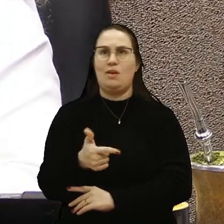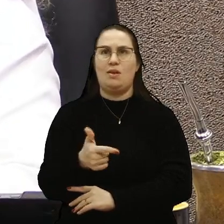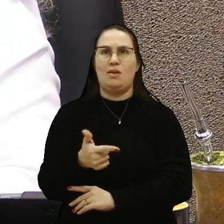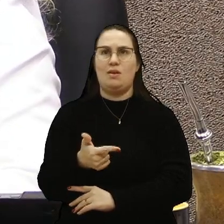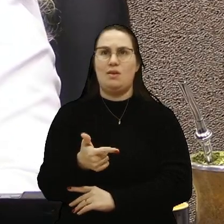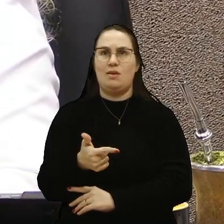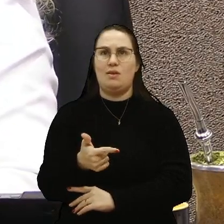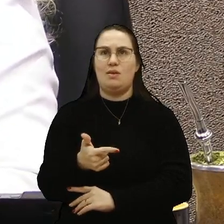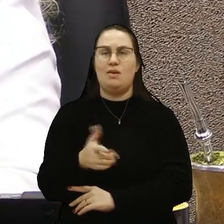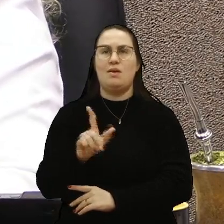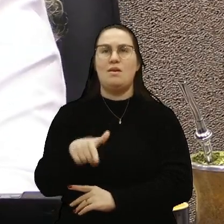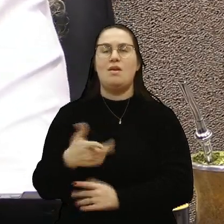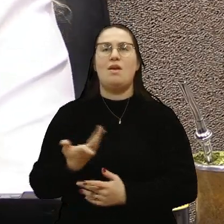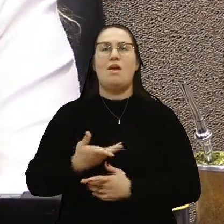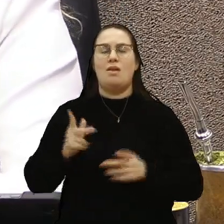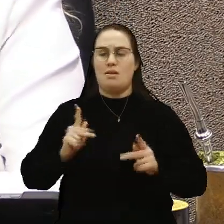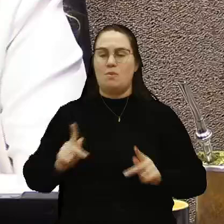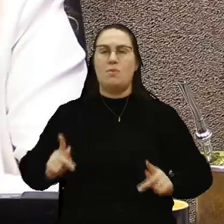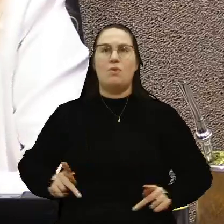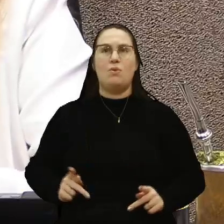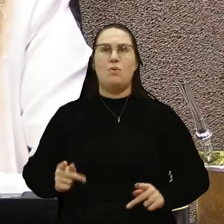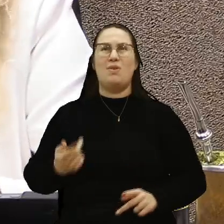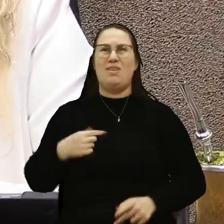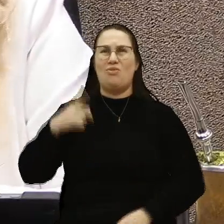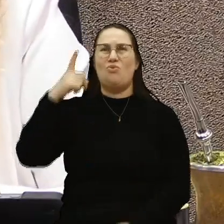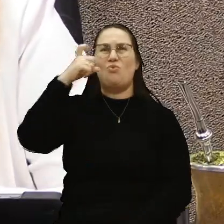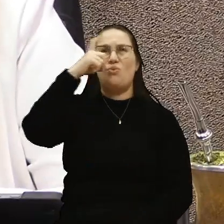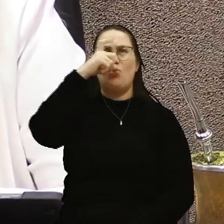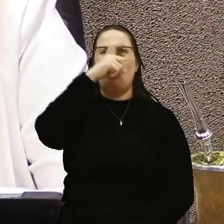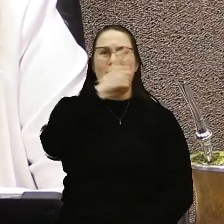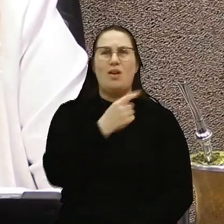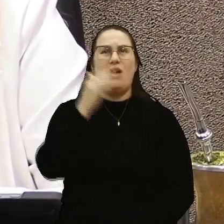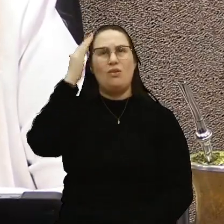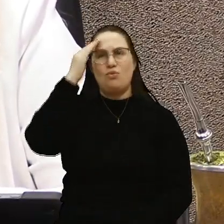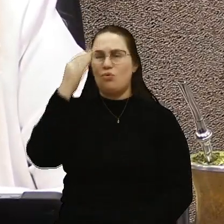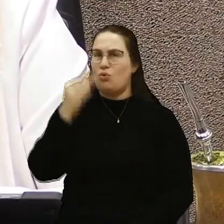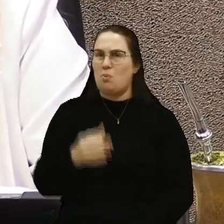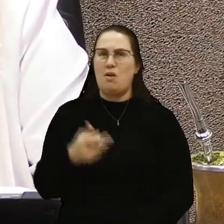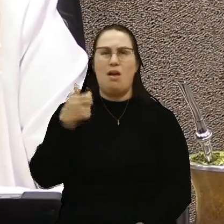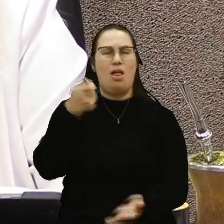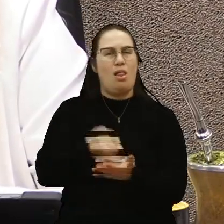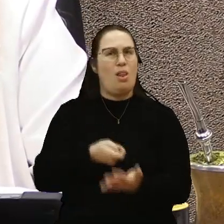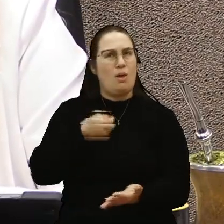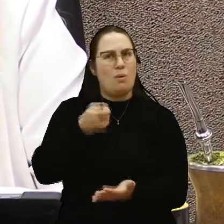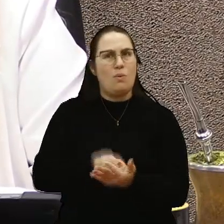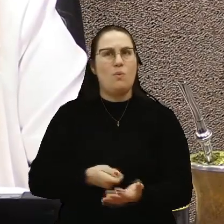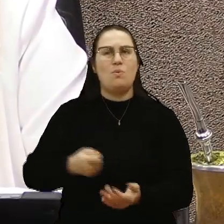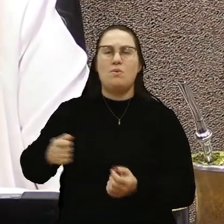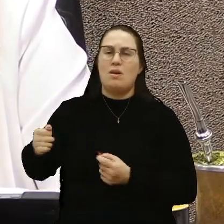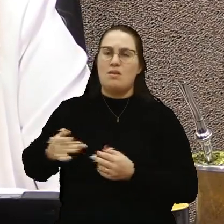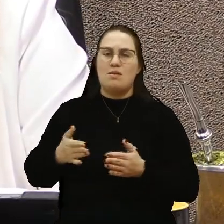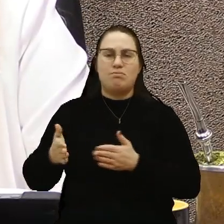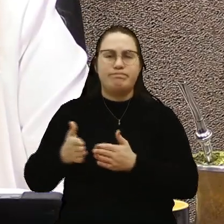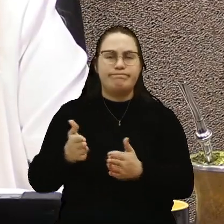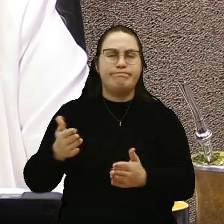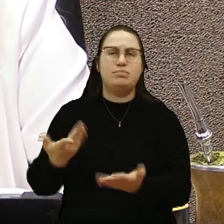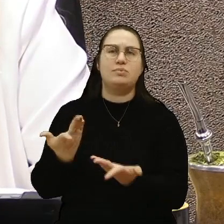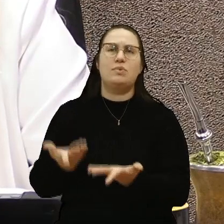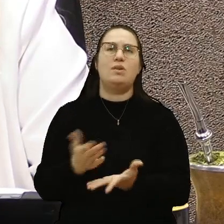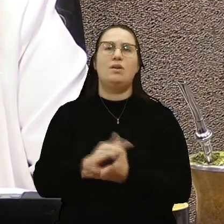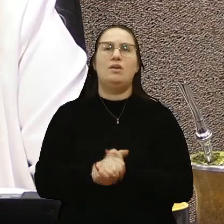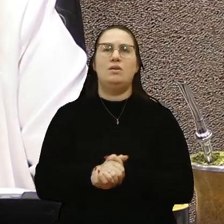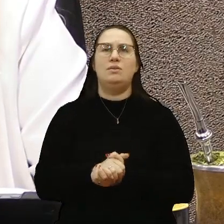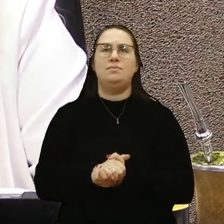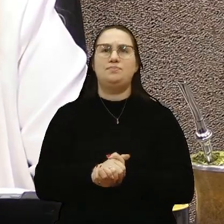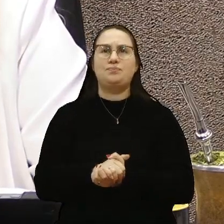E aí essas pessoas elas têm um pouco mais de dificuldade de compreender essa luta, de compreender essa caminhada, né?